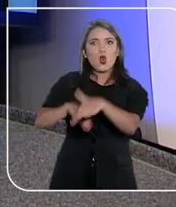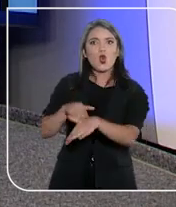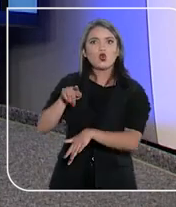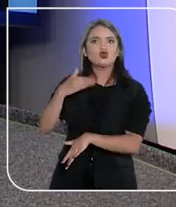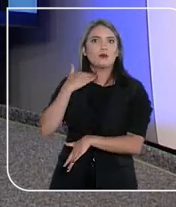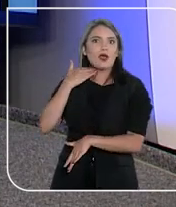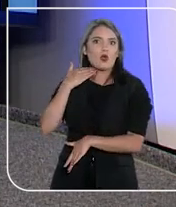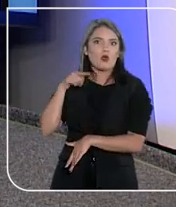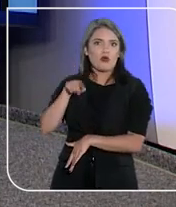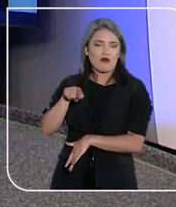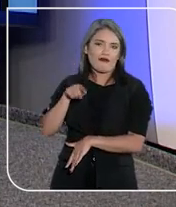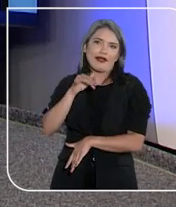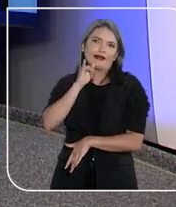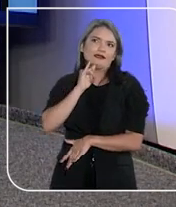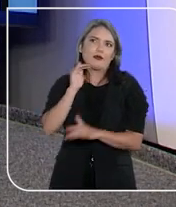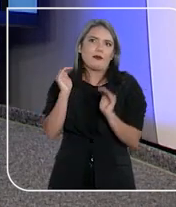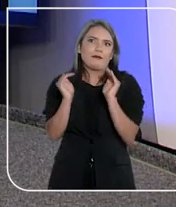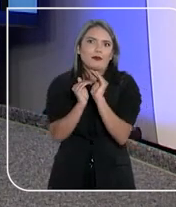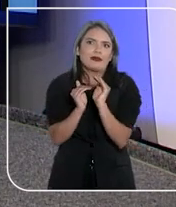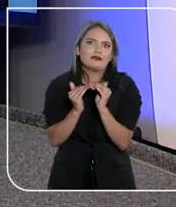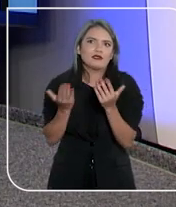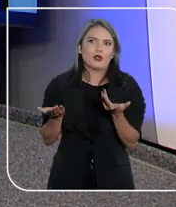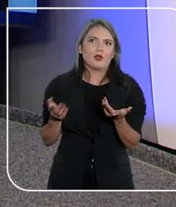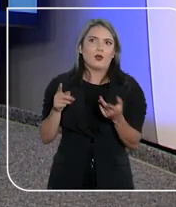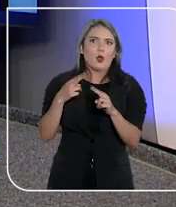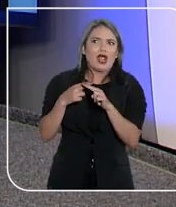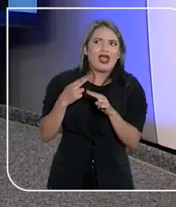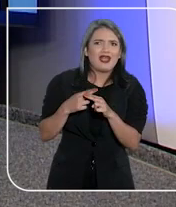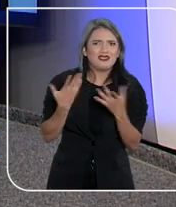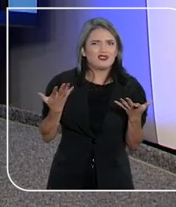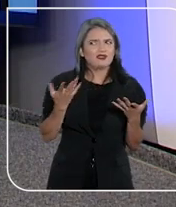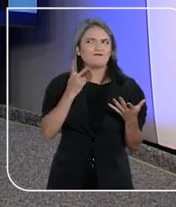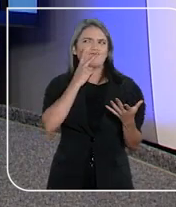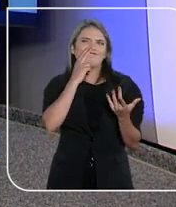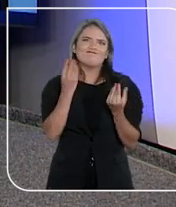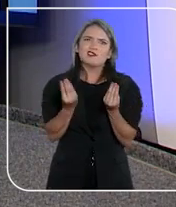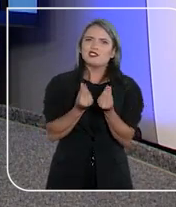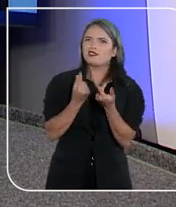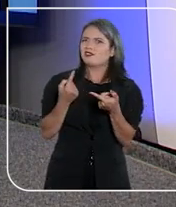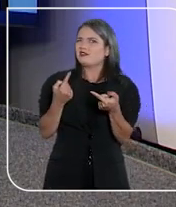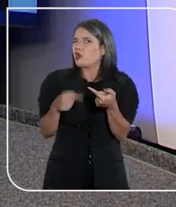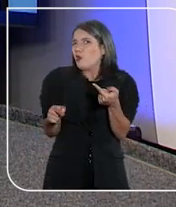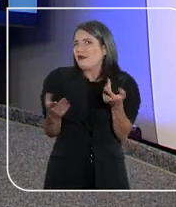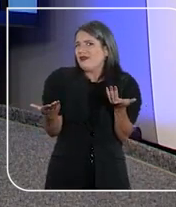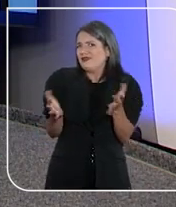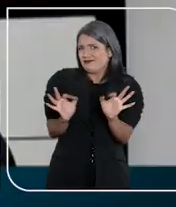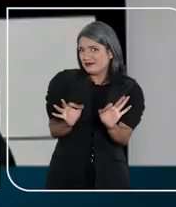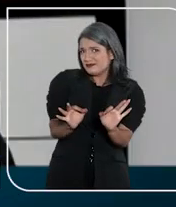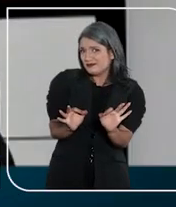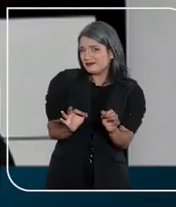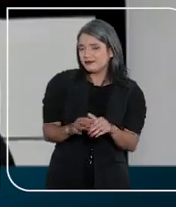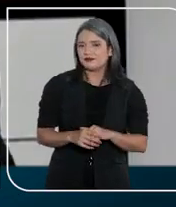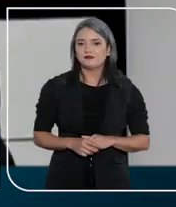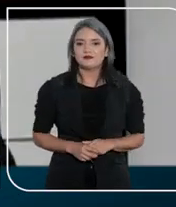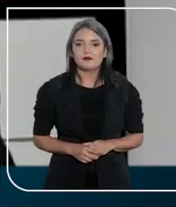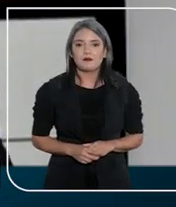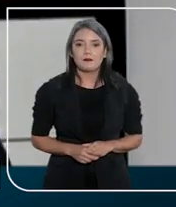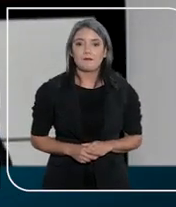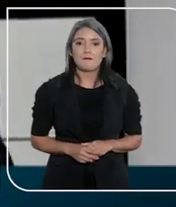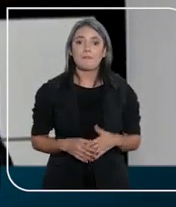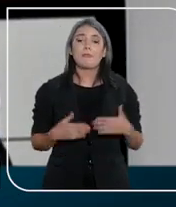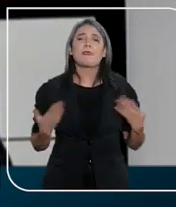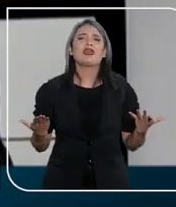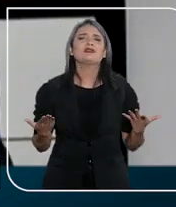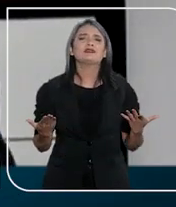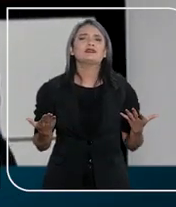financeira, né? Para o Banco do Brasil, por exemplo, a Caixa Econômica. Eu acho que seria meio incompatível isso daí, né? Então,